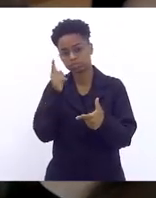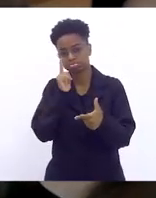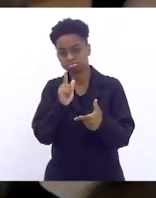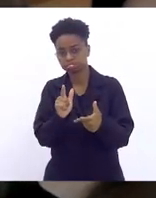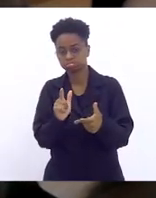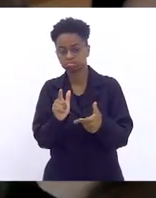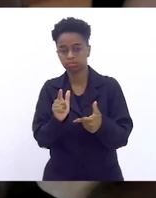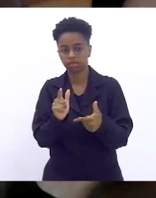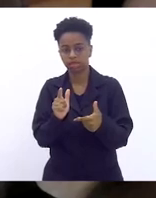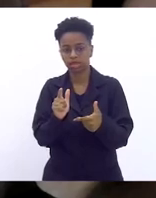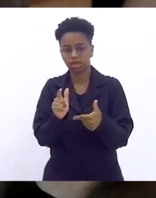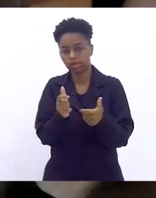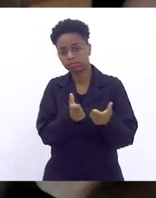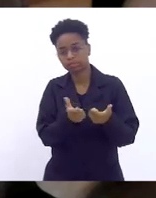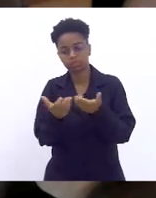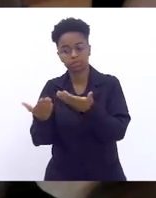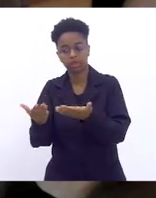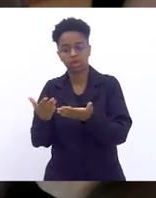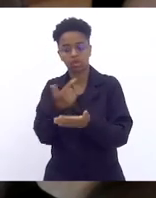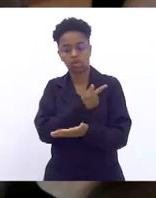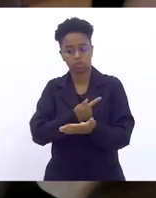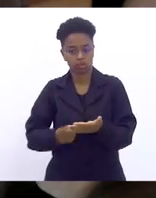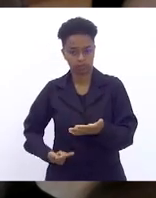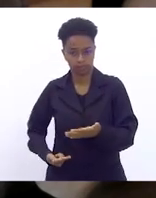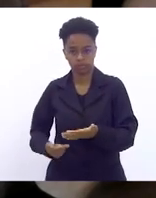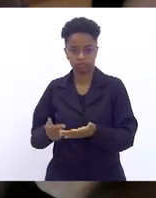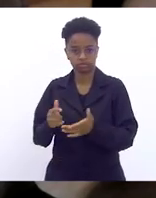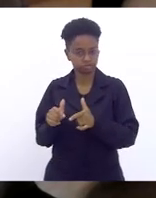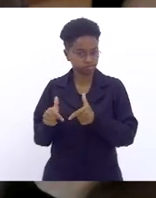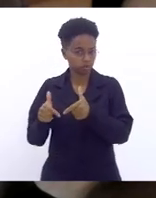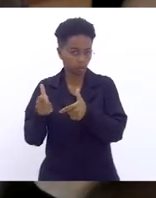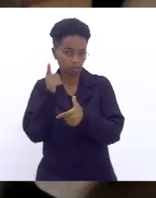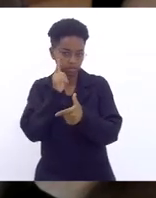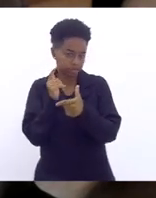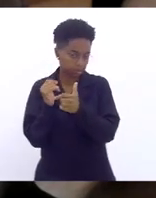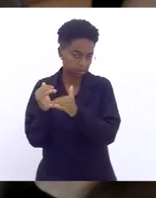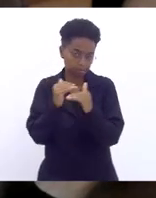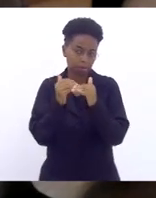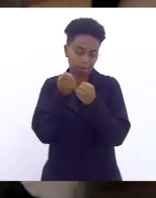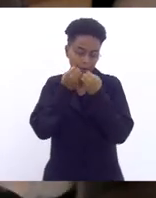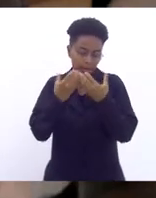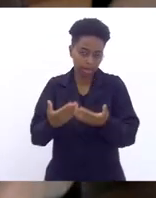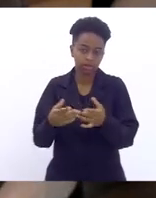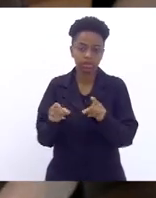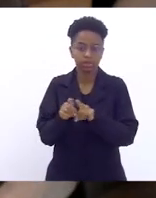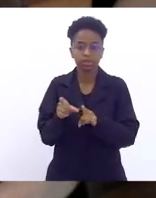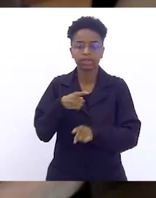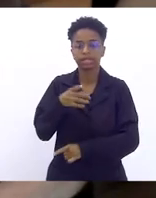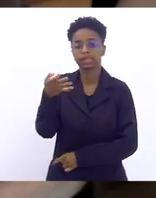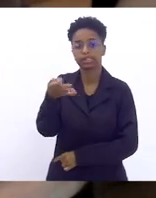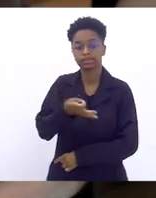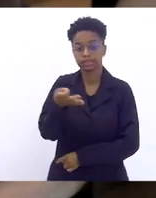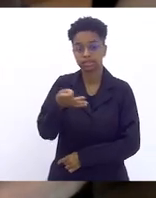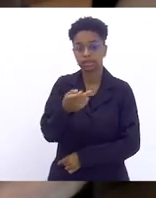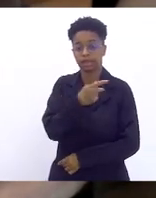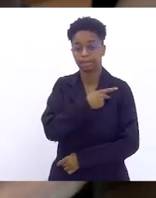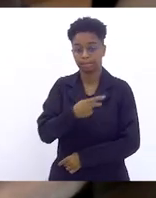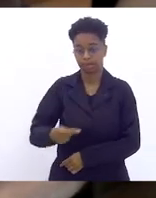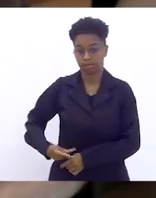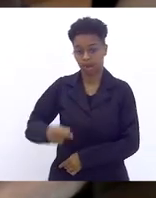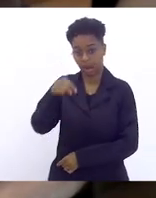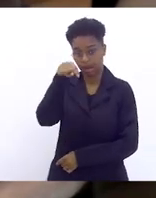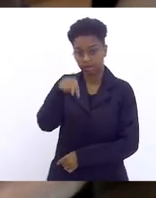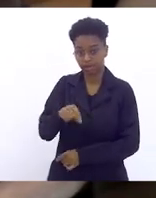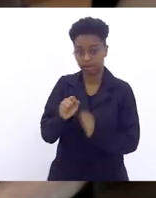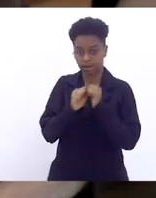ao Governador Cláudio Castro essa plena governança E tenho certeza né que o presidente da casa